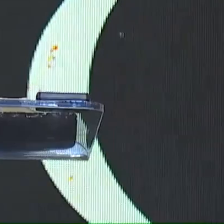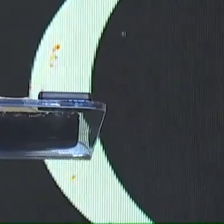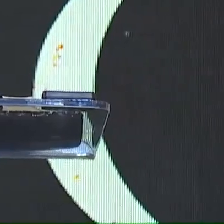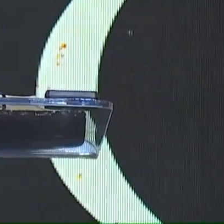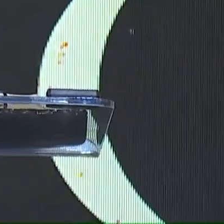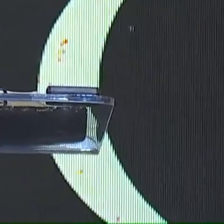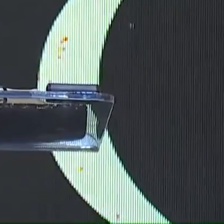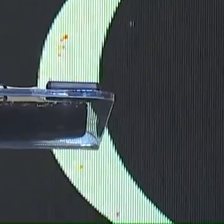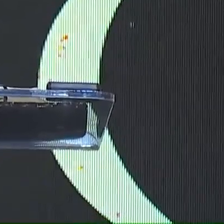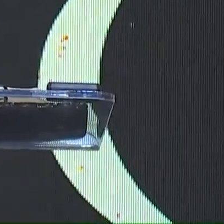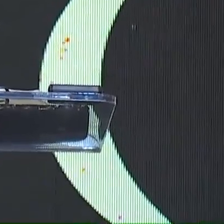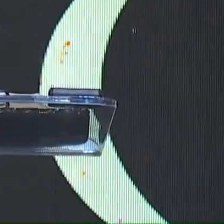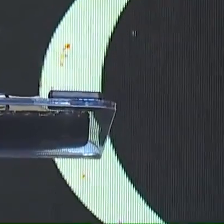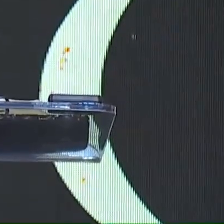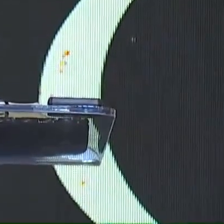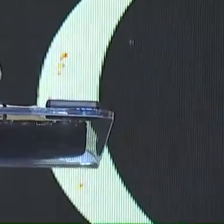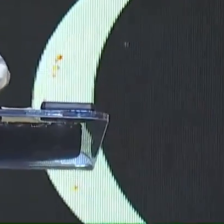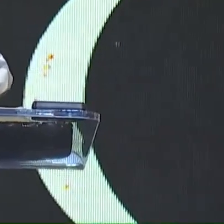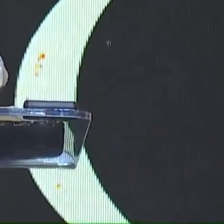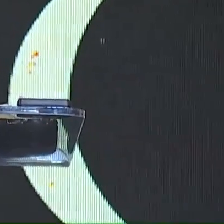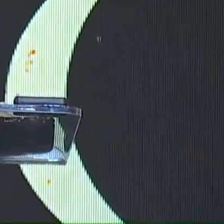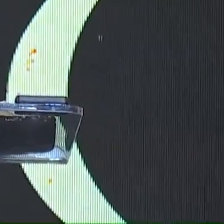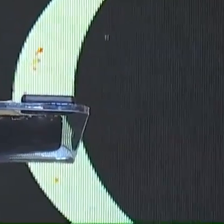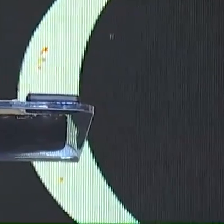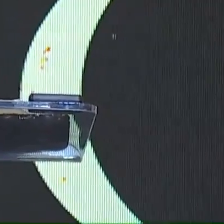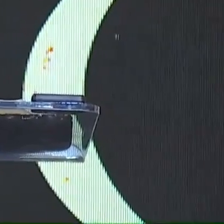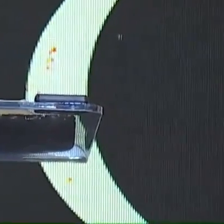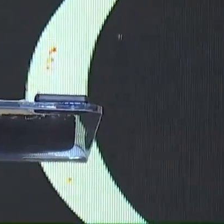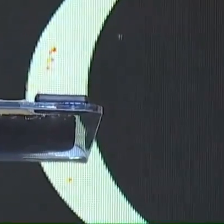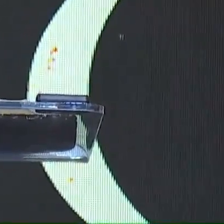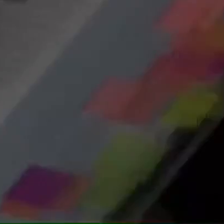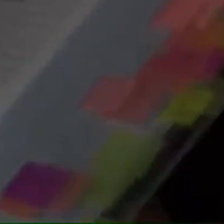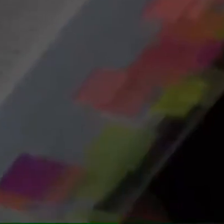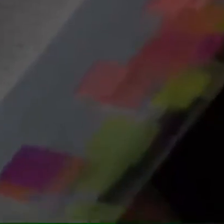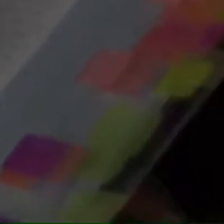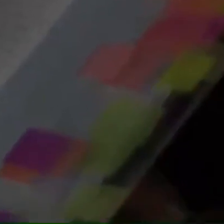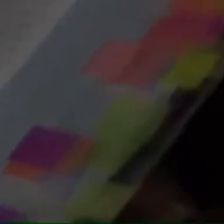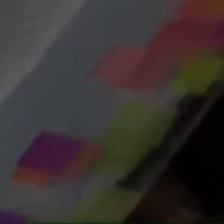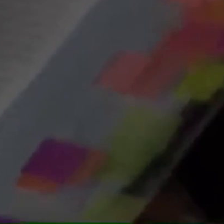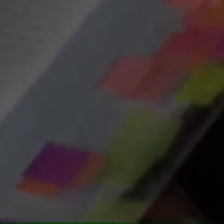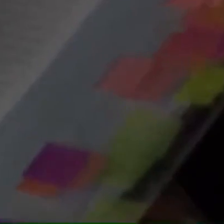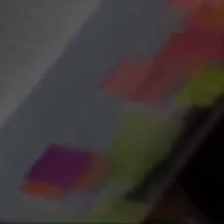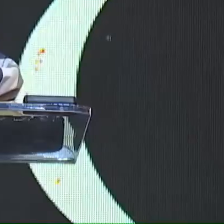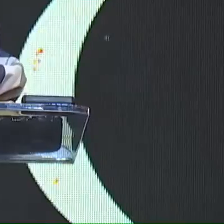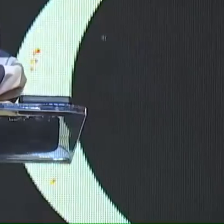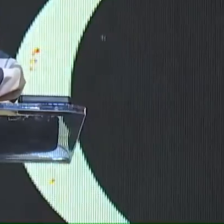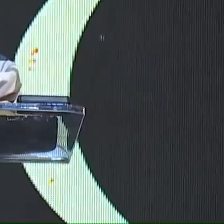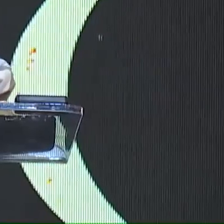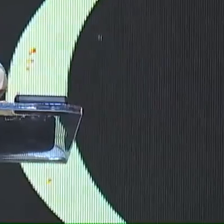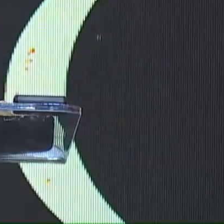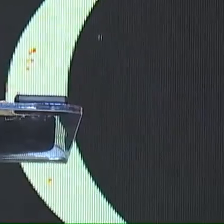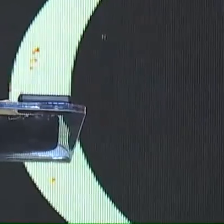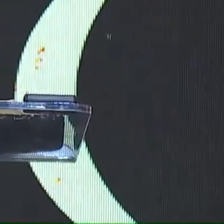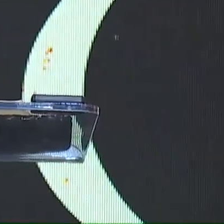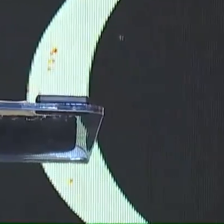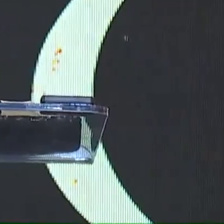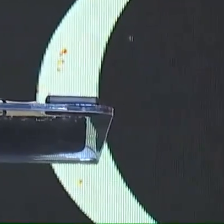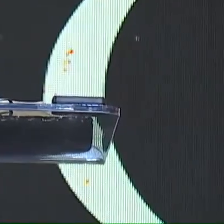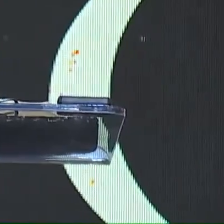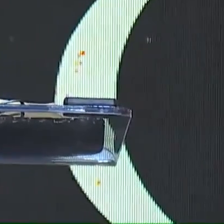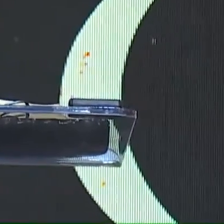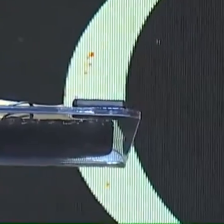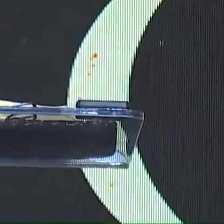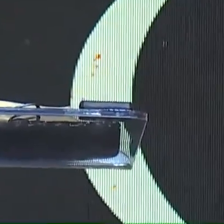saindo à luz, porventura não o percebeis? Eis que porei um caminho no